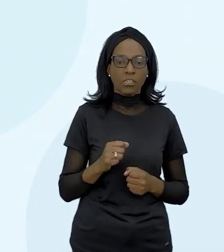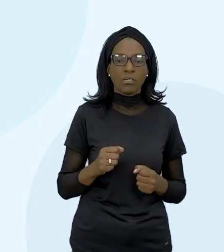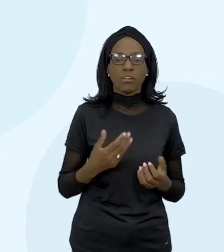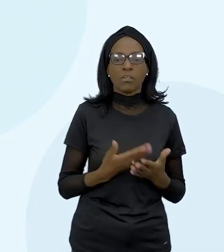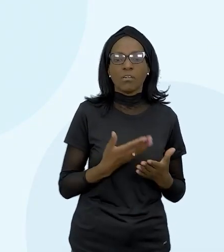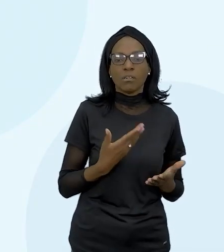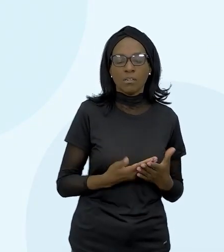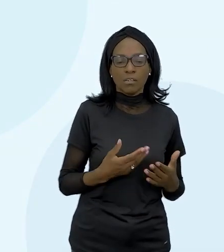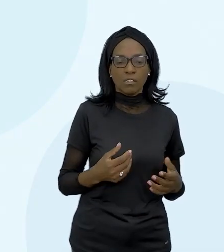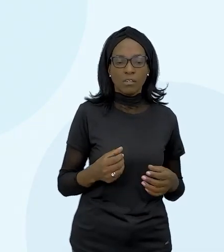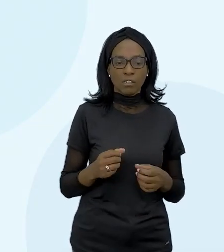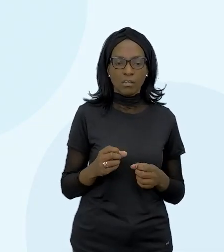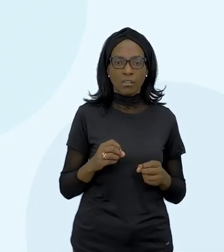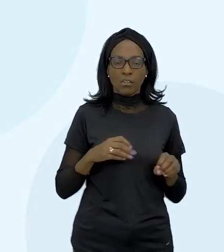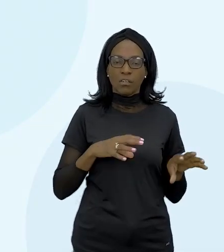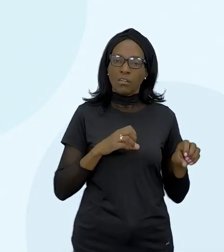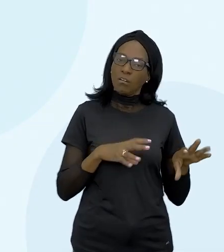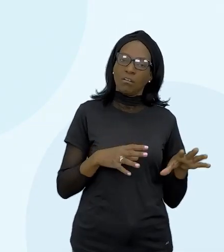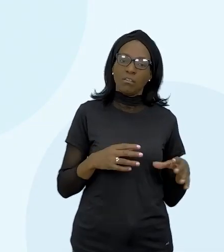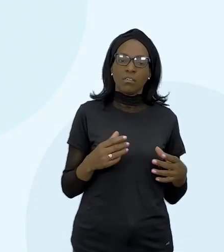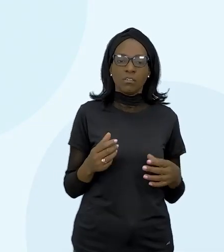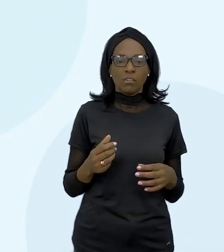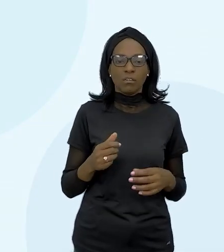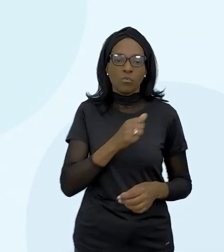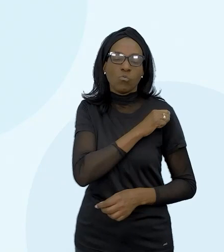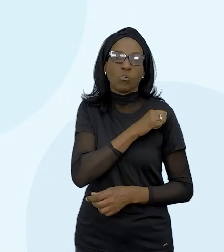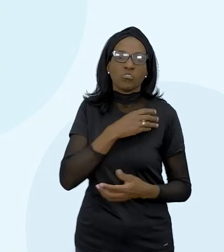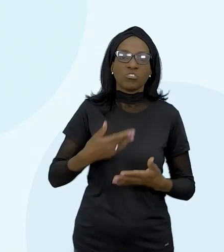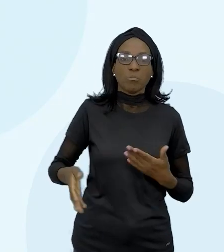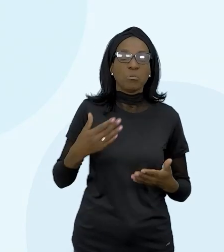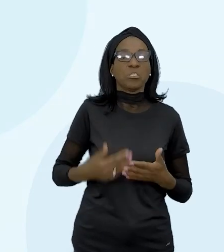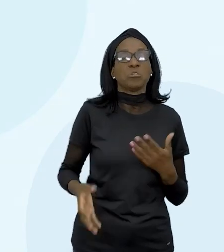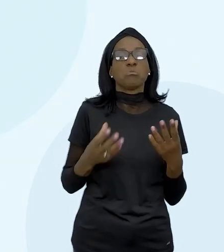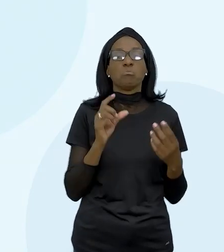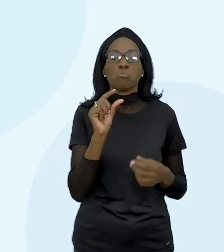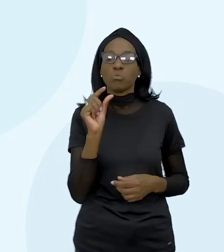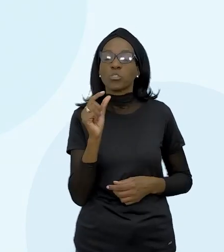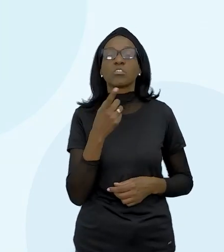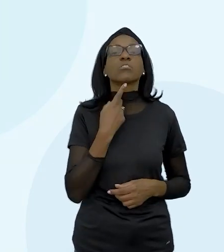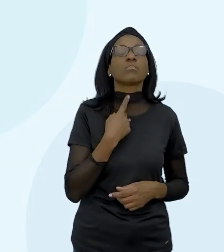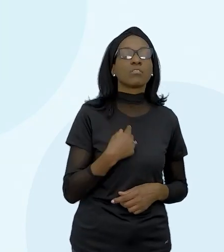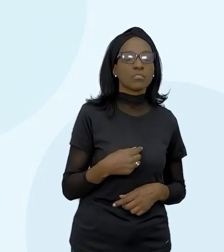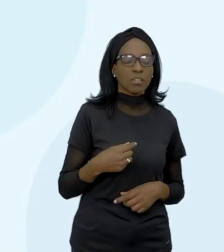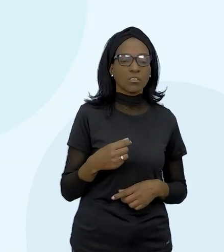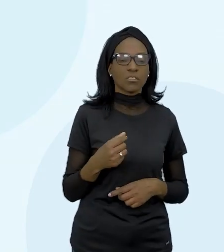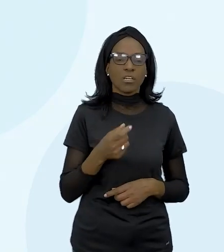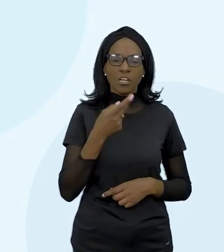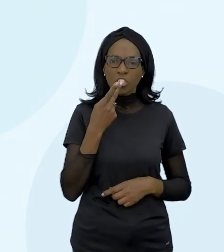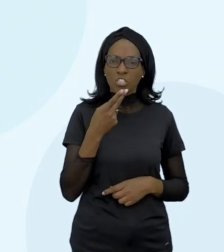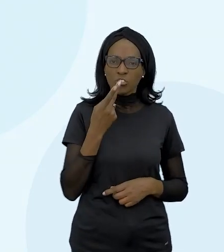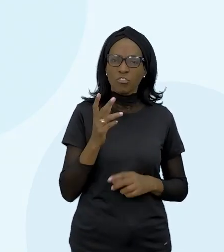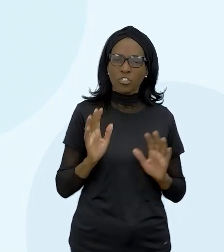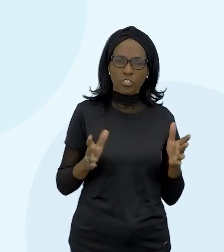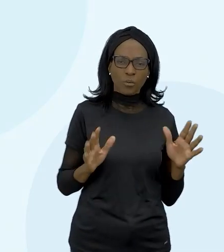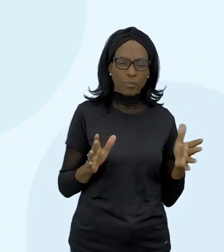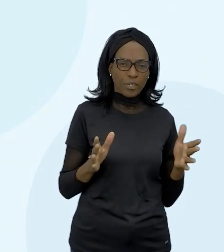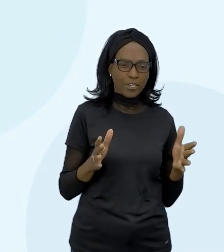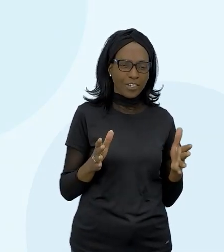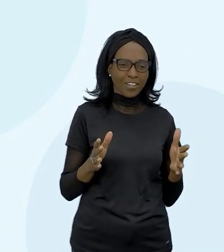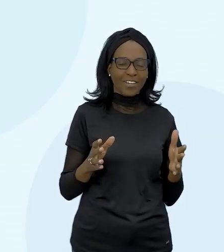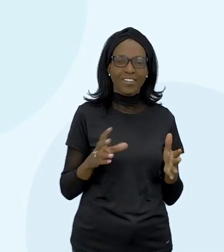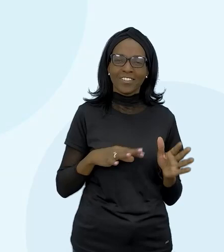algumas coisas diversificadas, o aluno acaba perdendo um pouco do interesse. E a gente colocando ele... E aí colocando ele